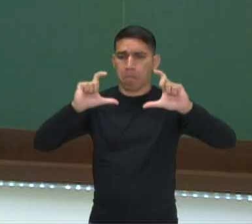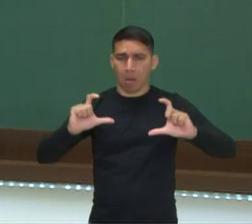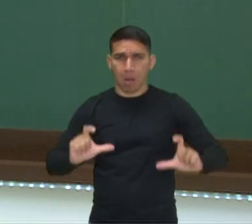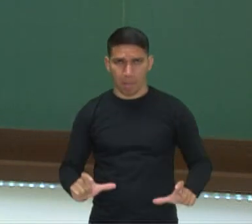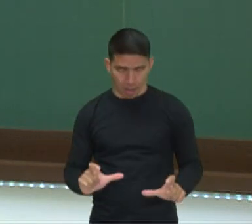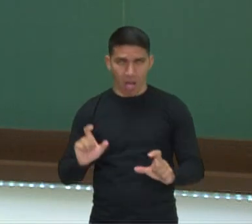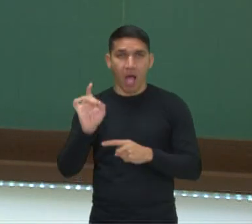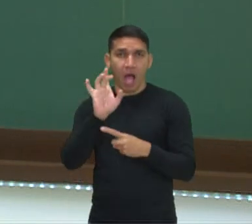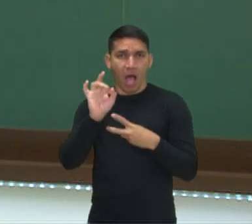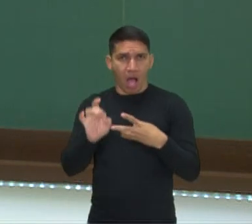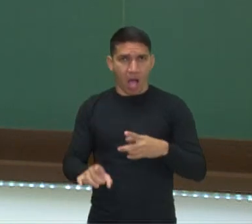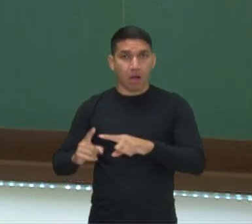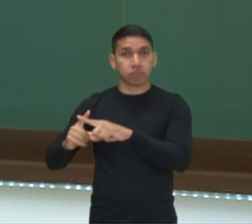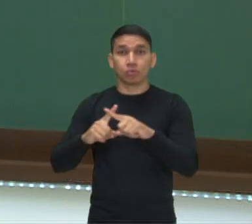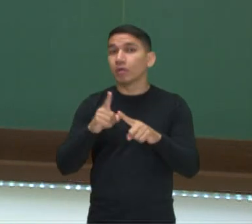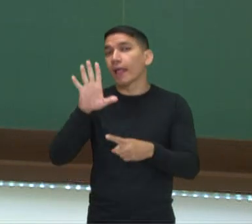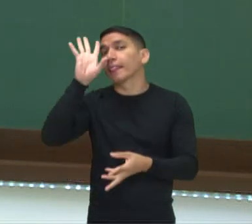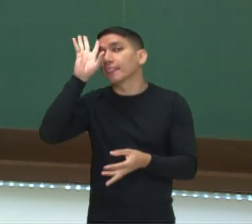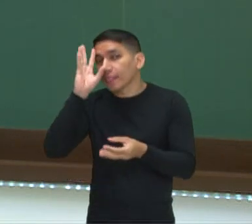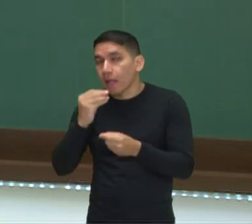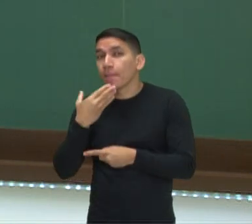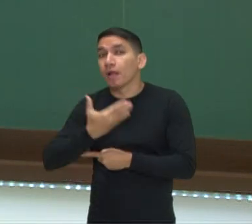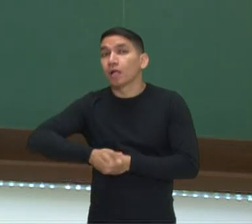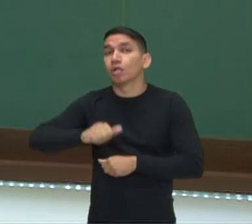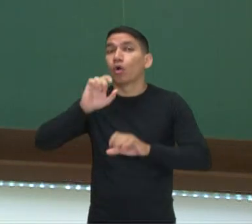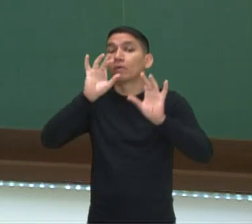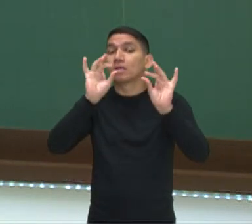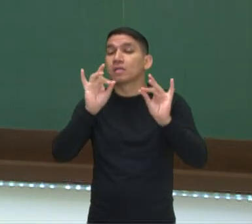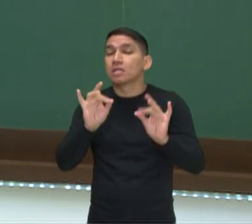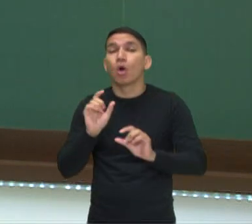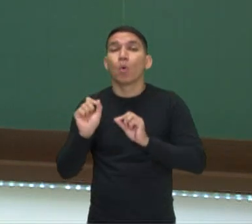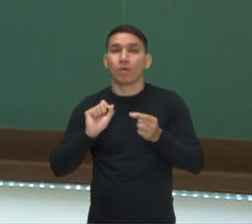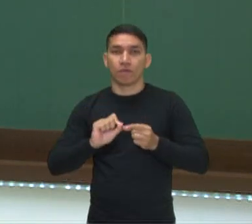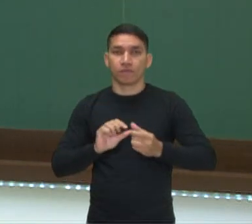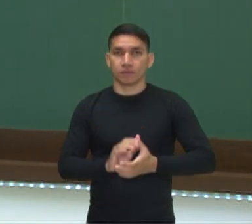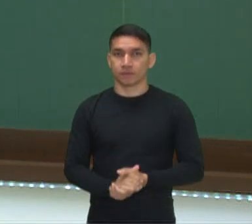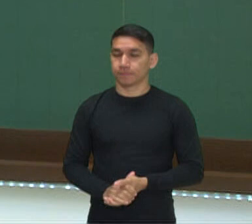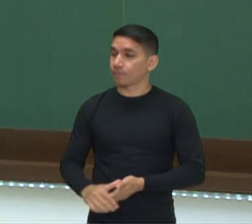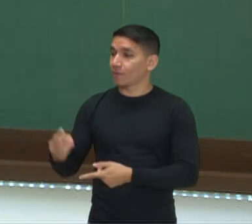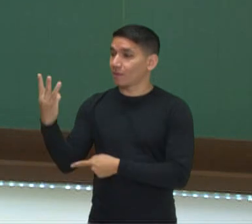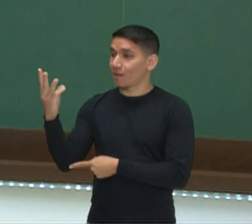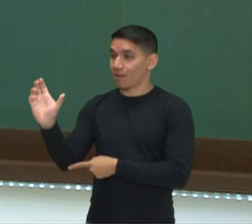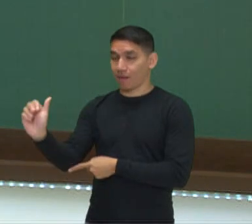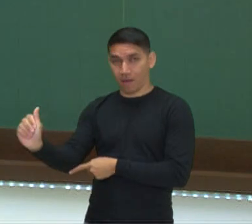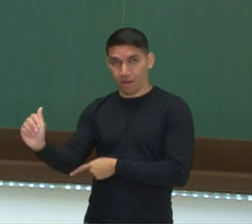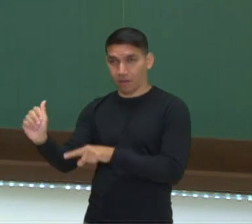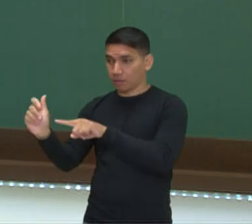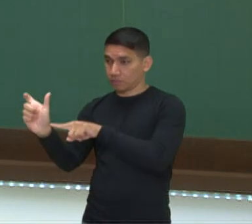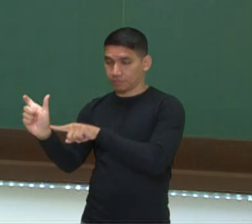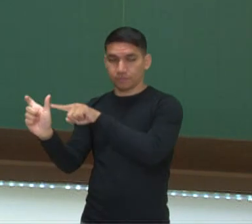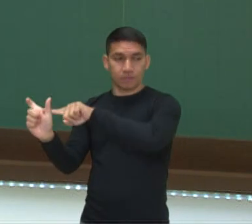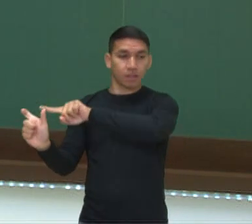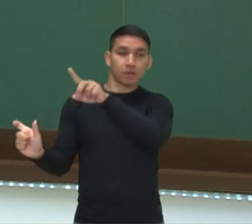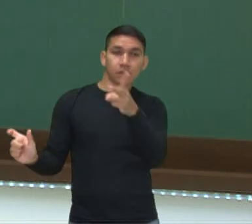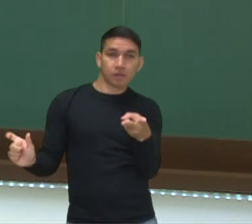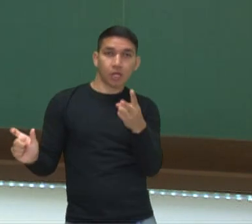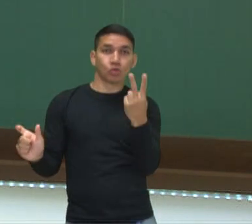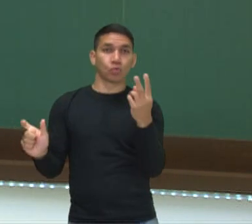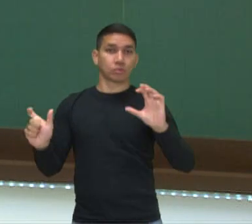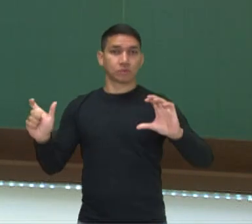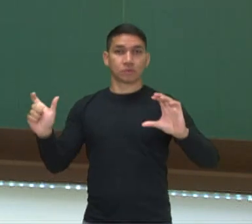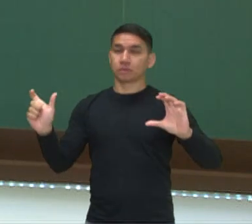das multiplicações para você ver o que está acontecendo com mais clareza, tá? Depois, o 3A multiplicou o 2C. Olha aqui, 3A vezes